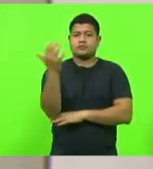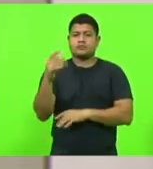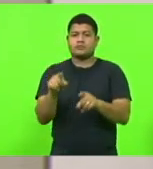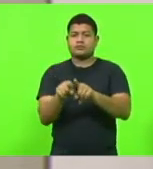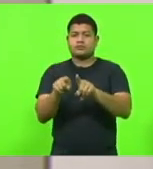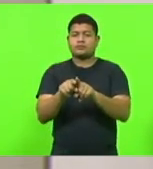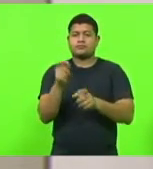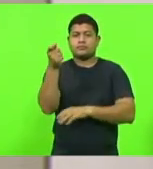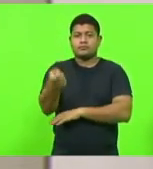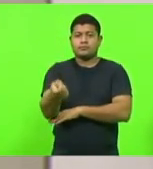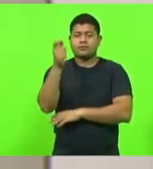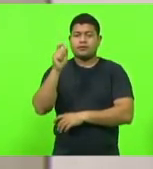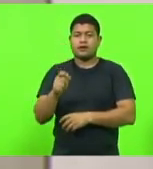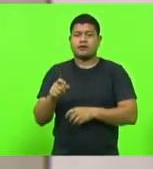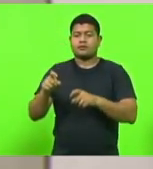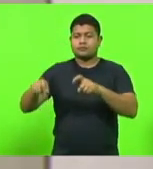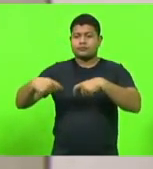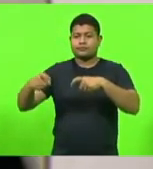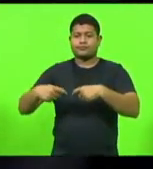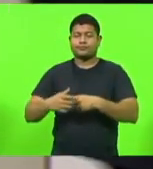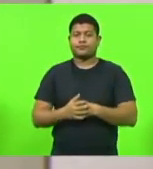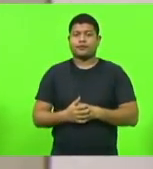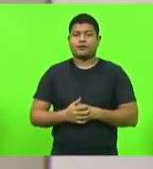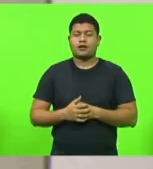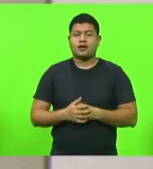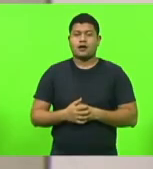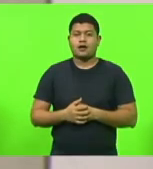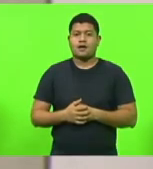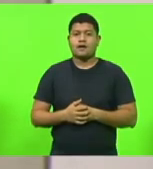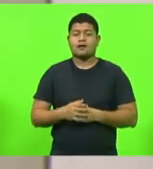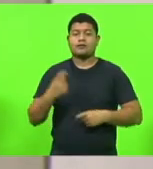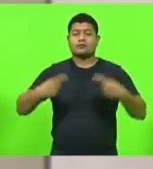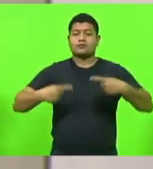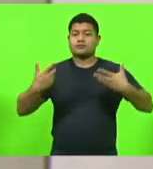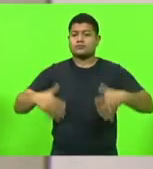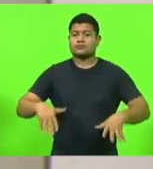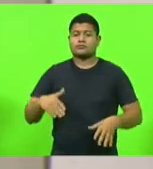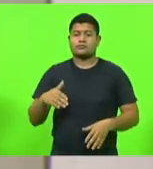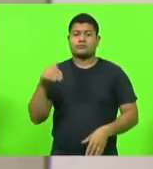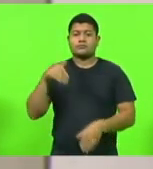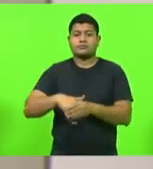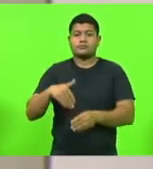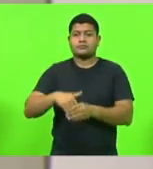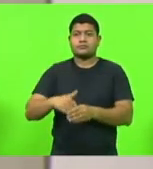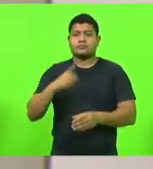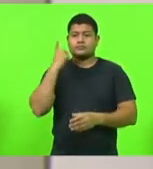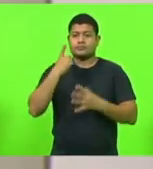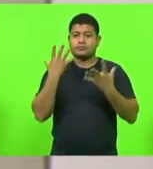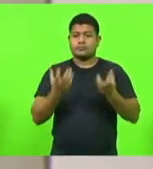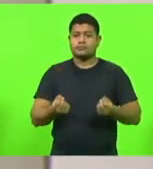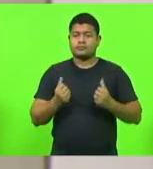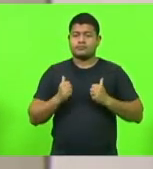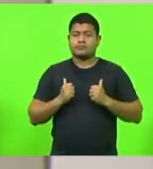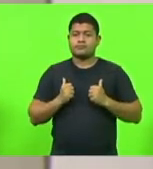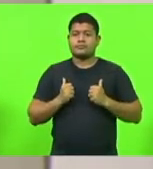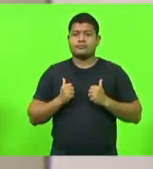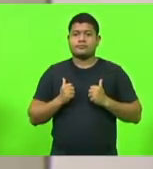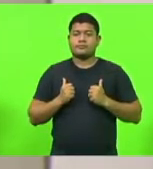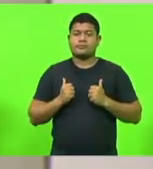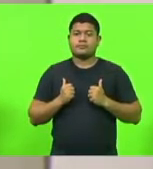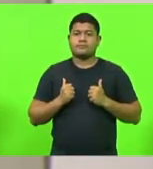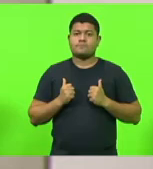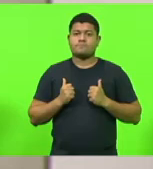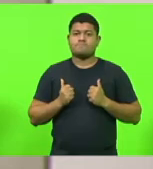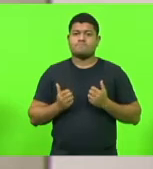e Aquicultura. Em discussão. Não havendo quem queira discutir, em votação. Deputados que aprovam, permaneçam como se encontram.